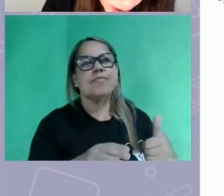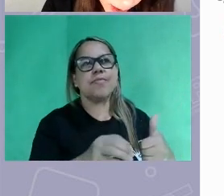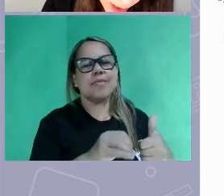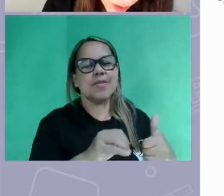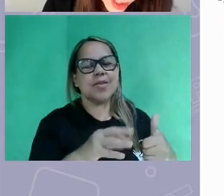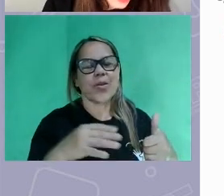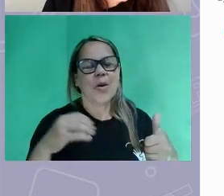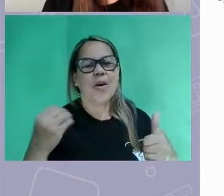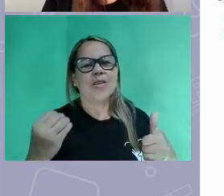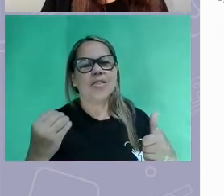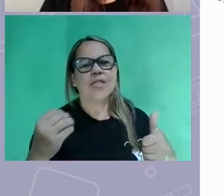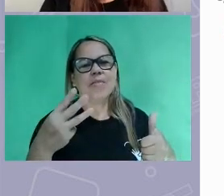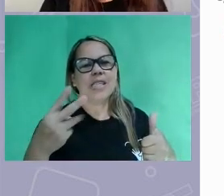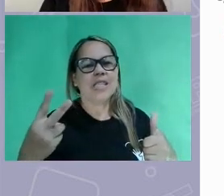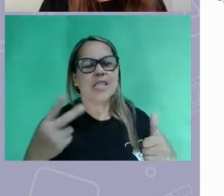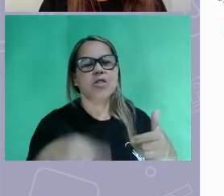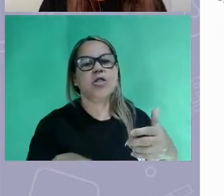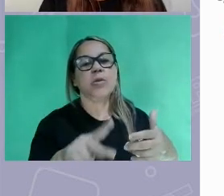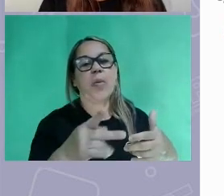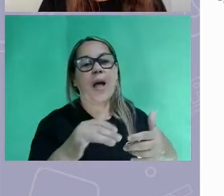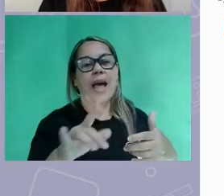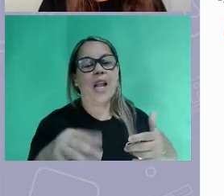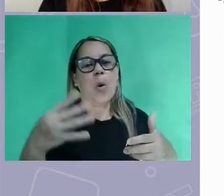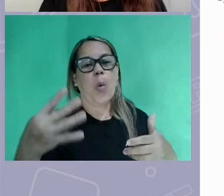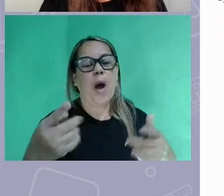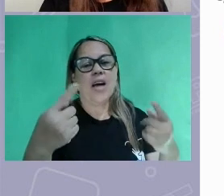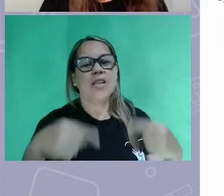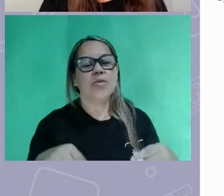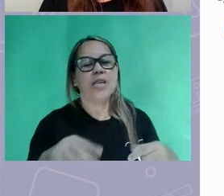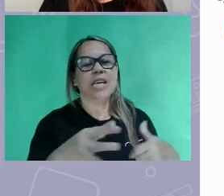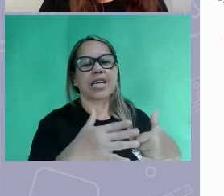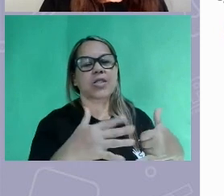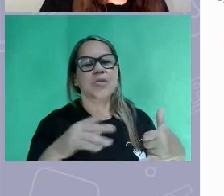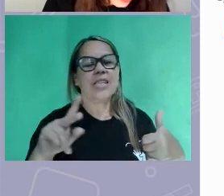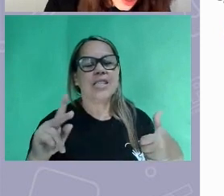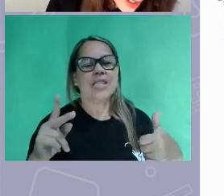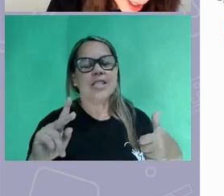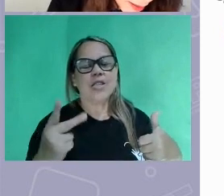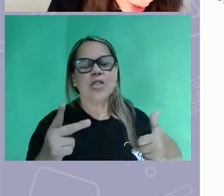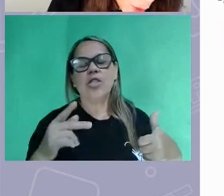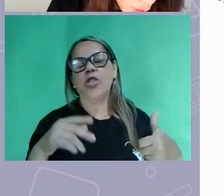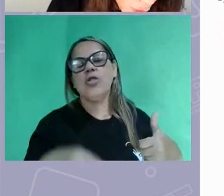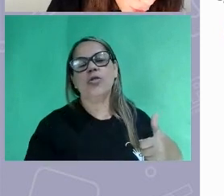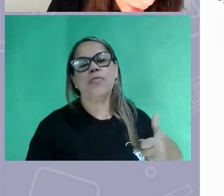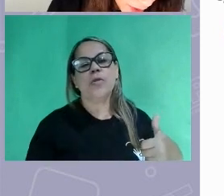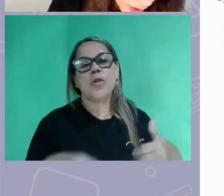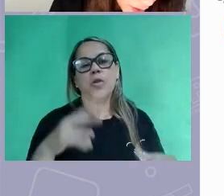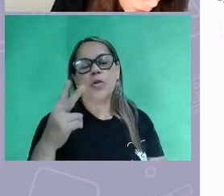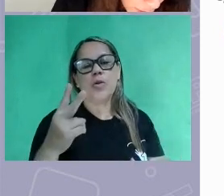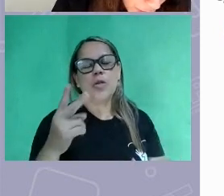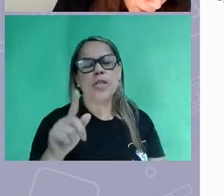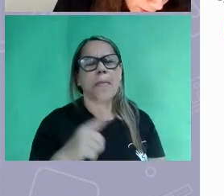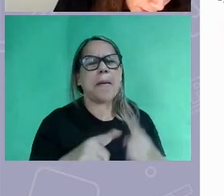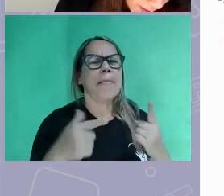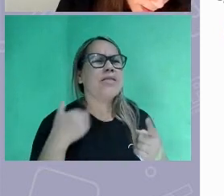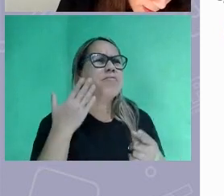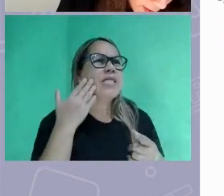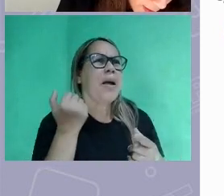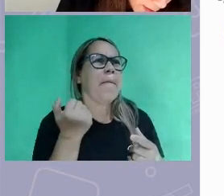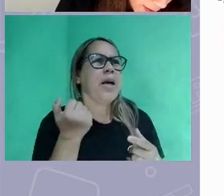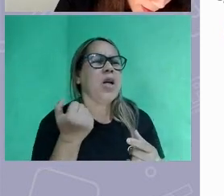gramas a do hélio 4 gramas e a do hidrogênio 2 gramas se eu quiser saber o número de mols